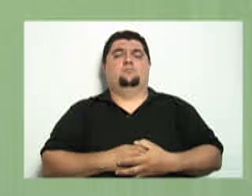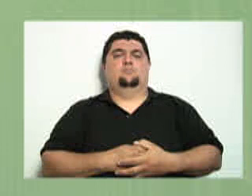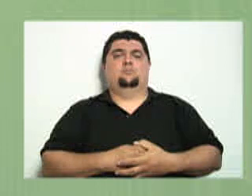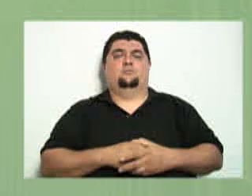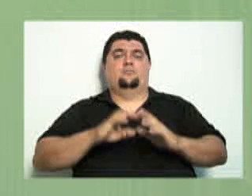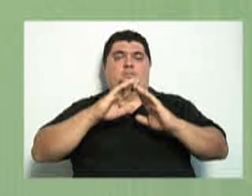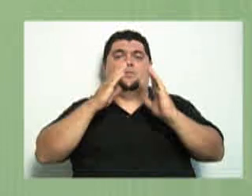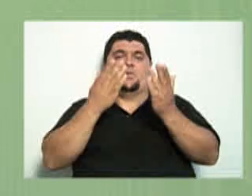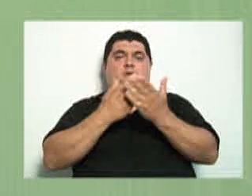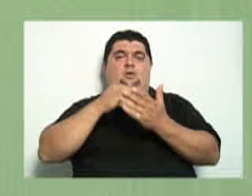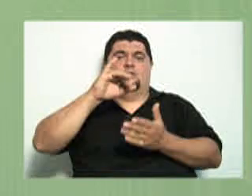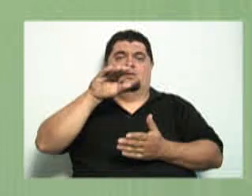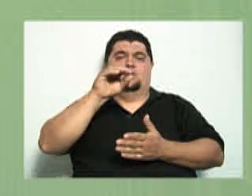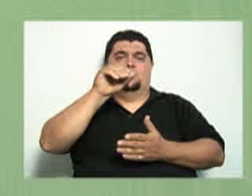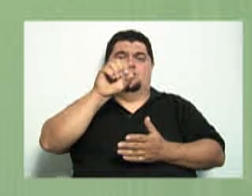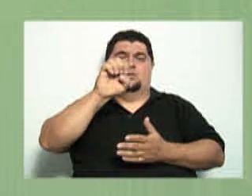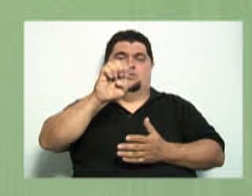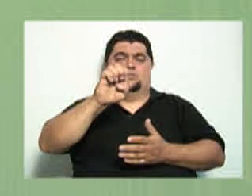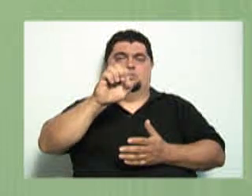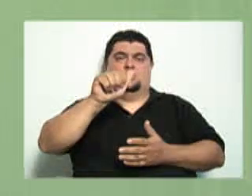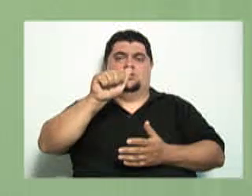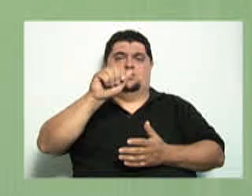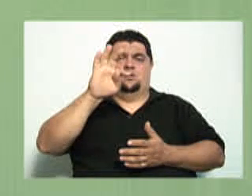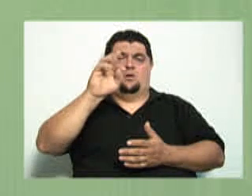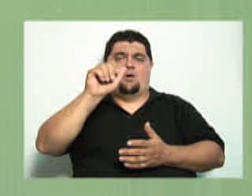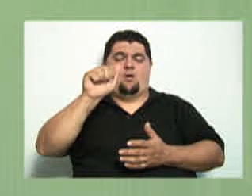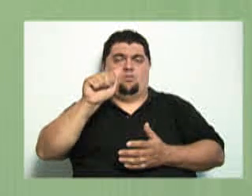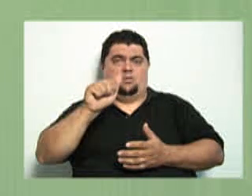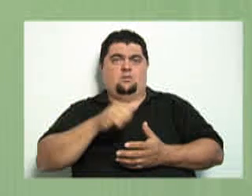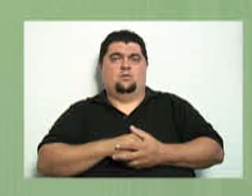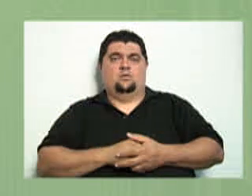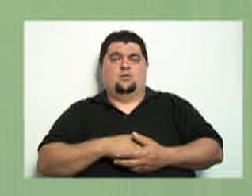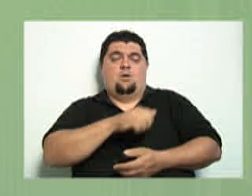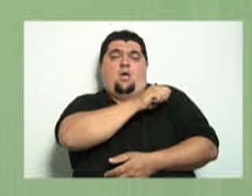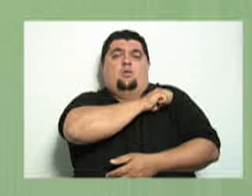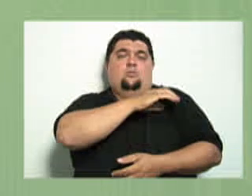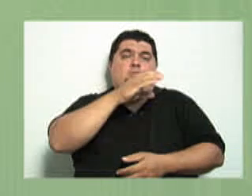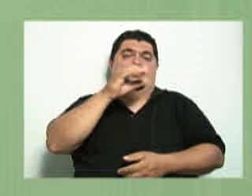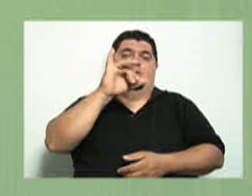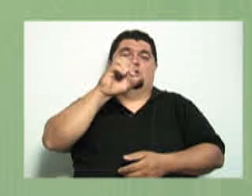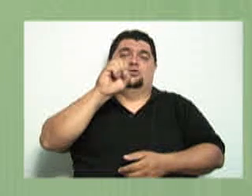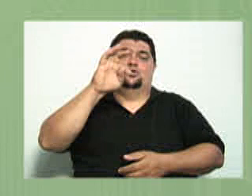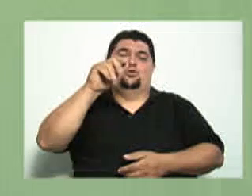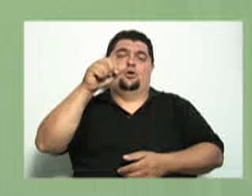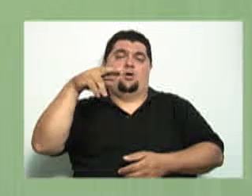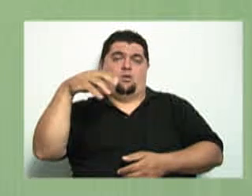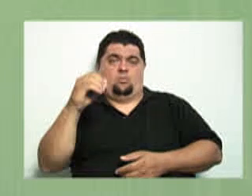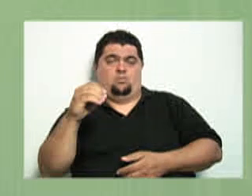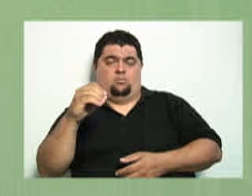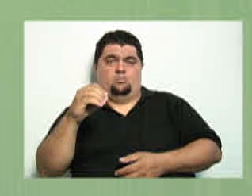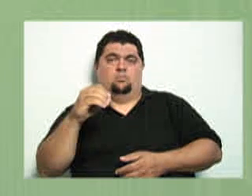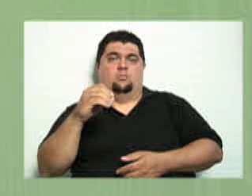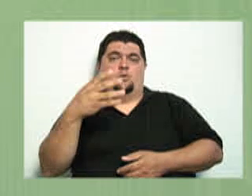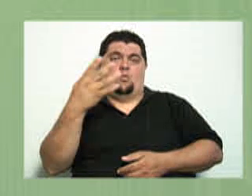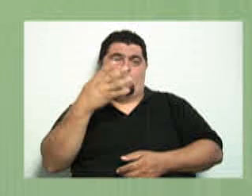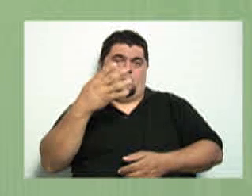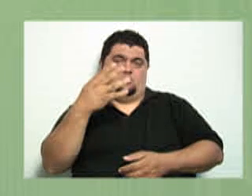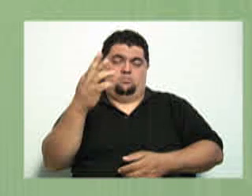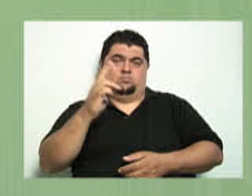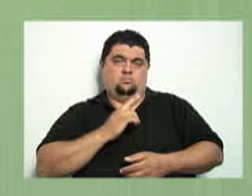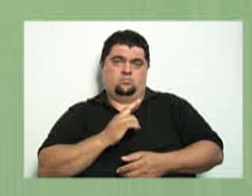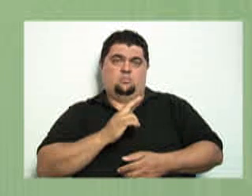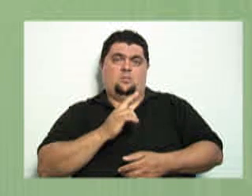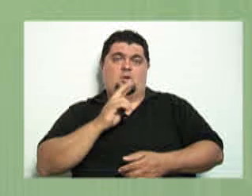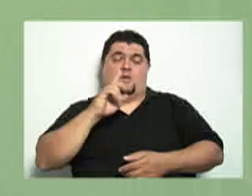da Escola José Basílio da Gama, de Alta Floresta. O aluno Cristiano respondeu a 4. Disse que o papel